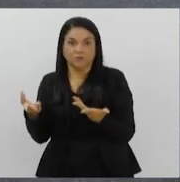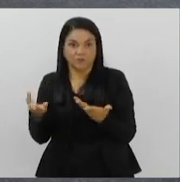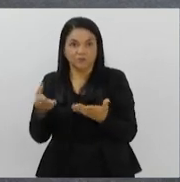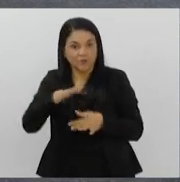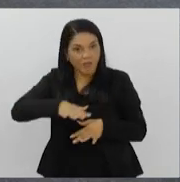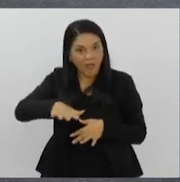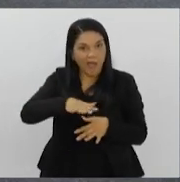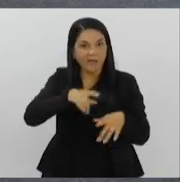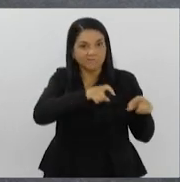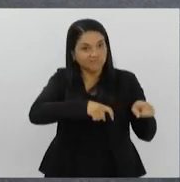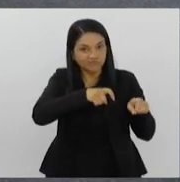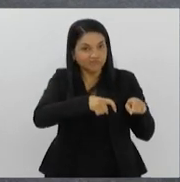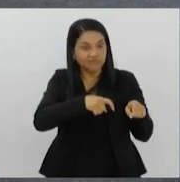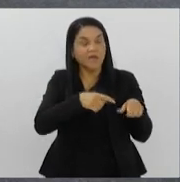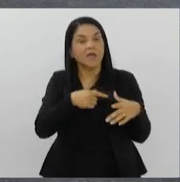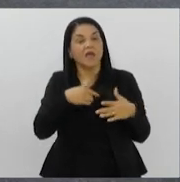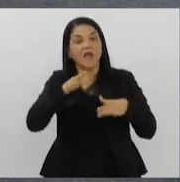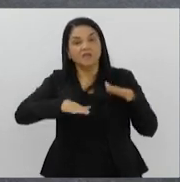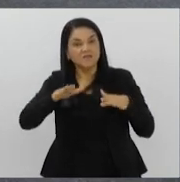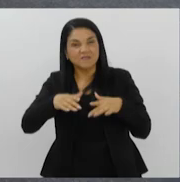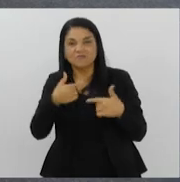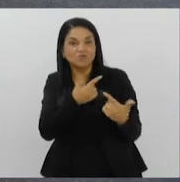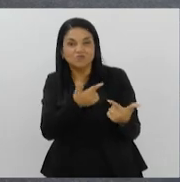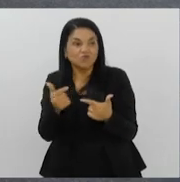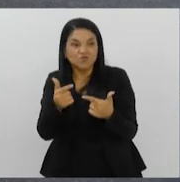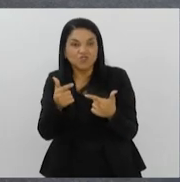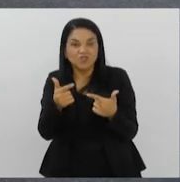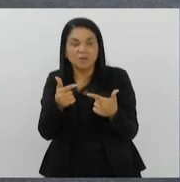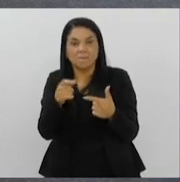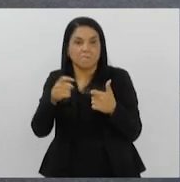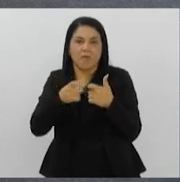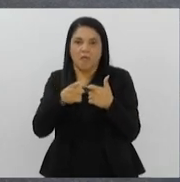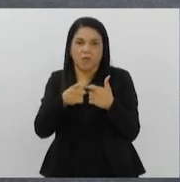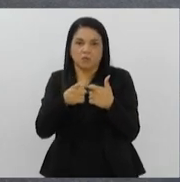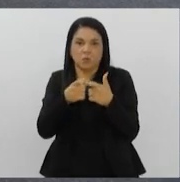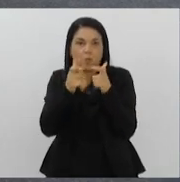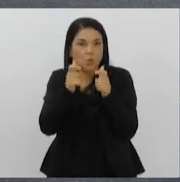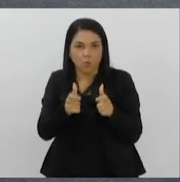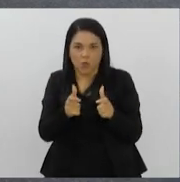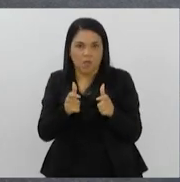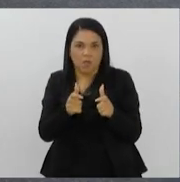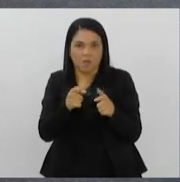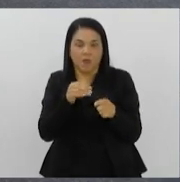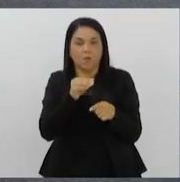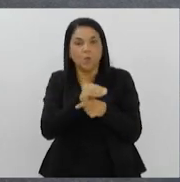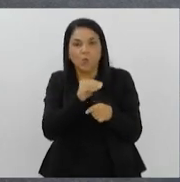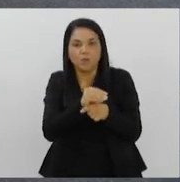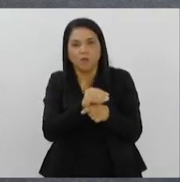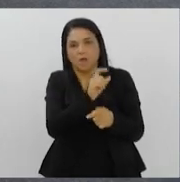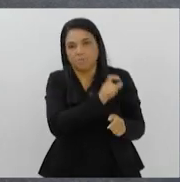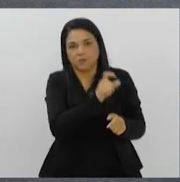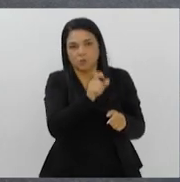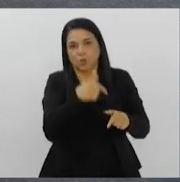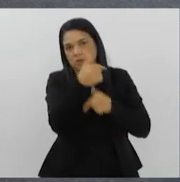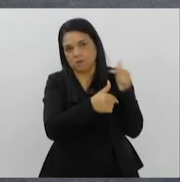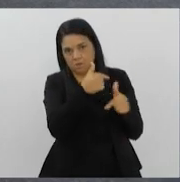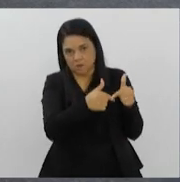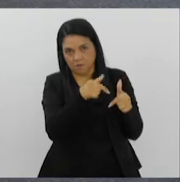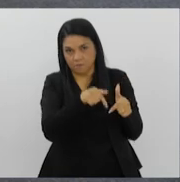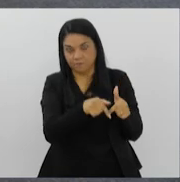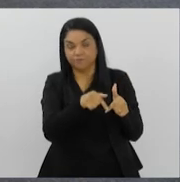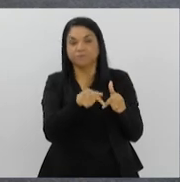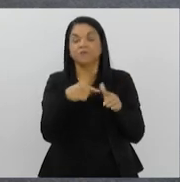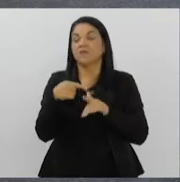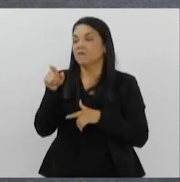áreas onde muitos não queriam ir. Mas, voltando aqui ao tema, Vossa Excelência demonstrou que, além de ser